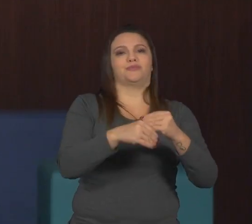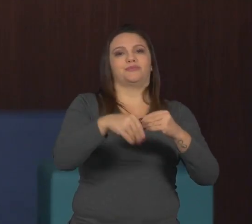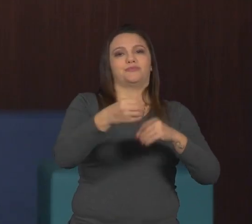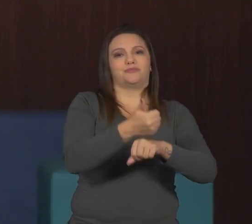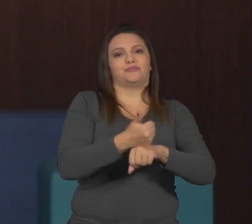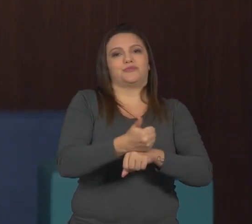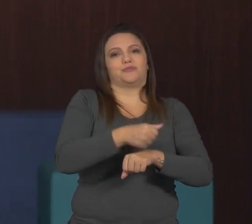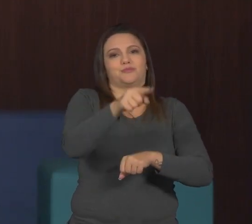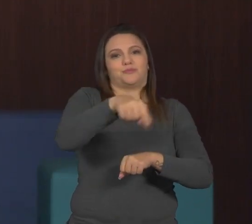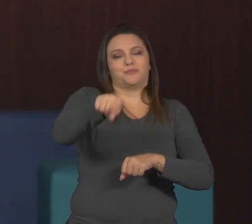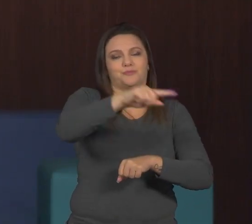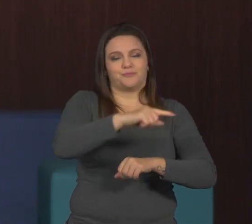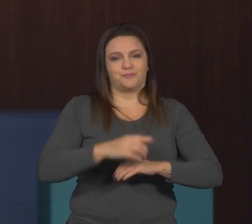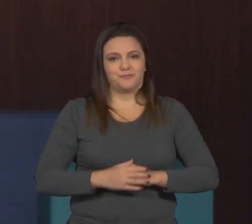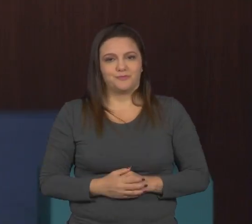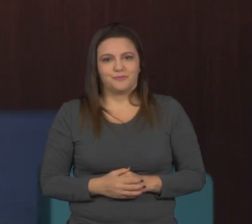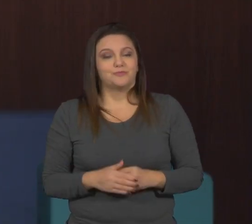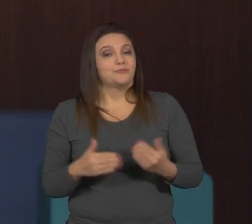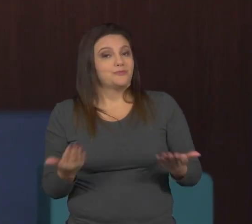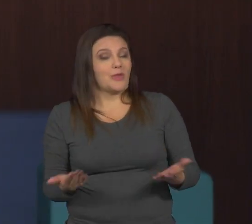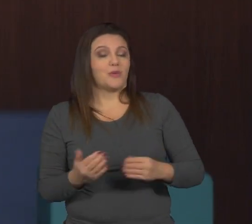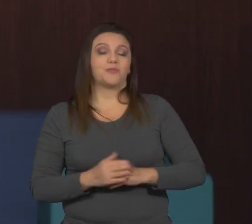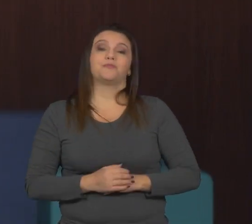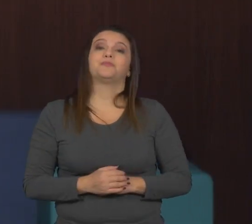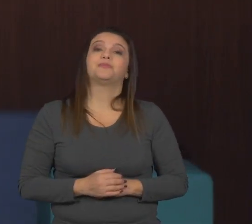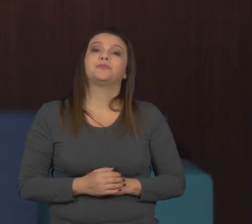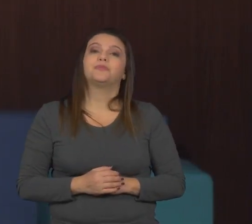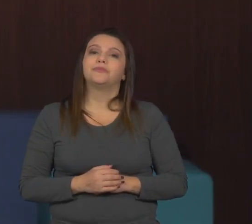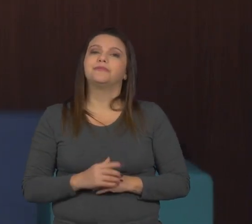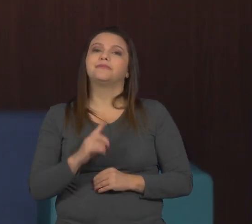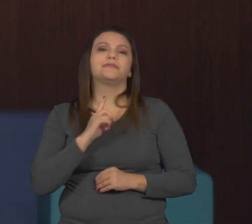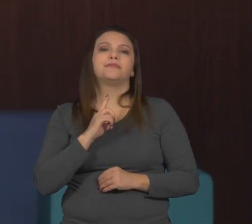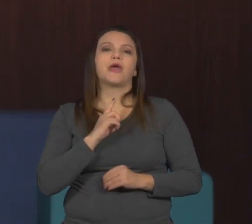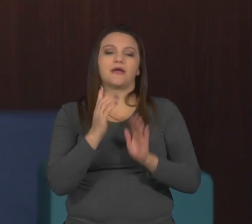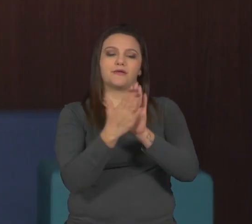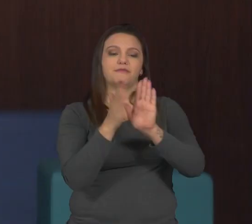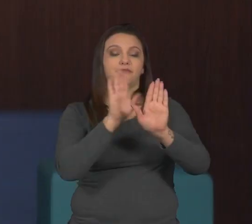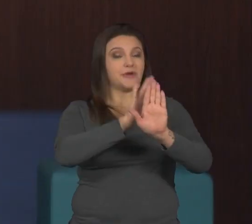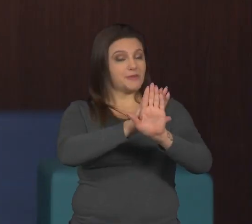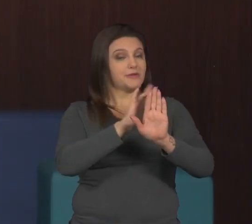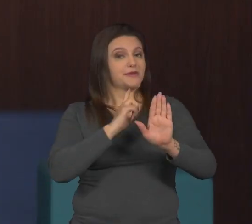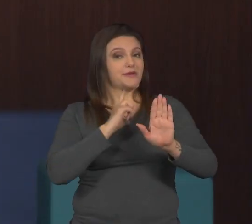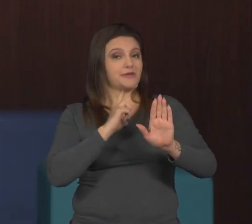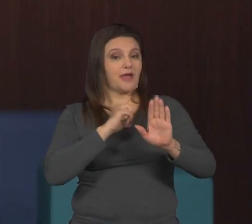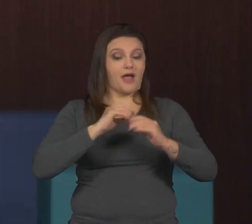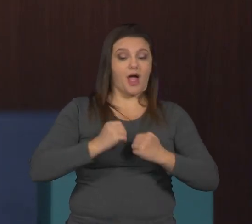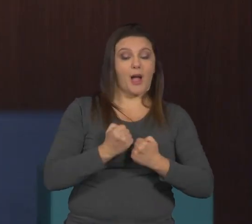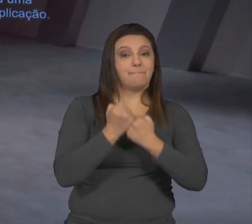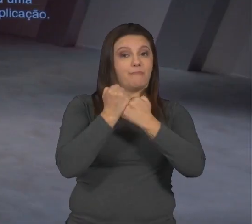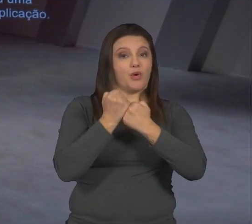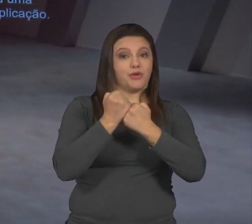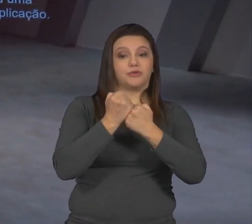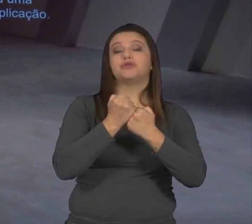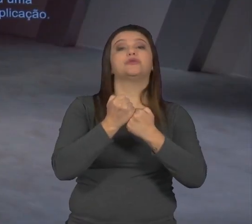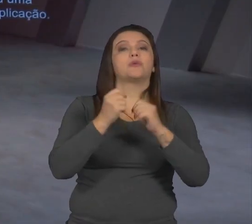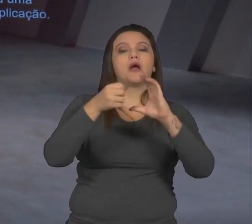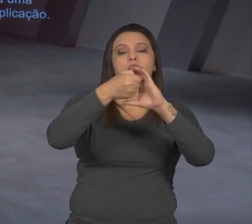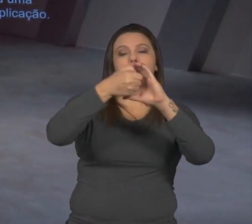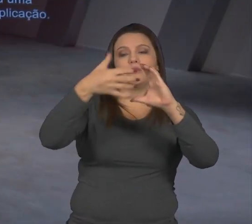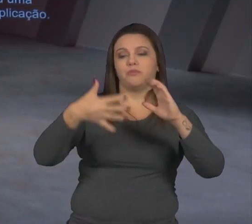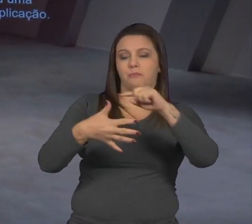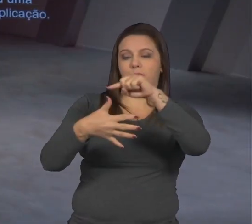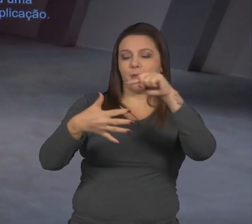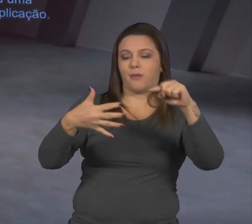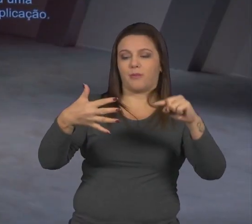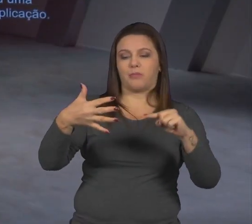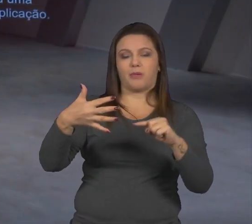Então, o framework de aplicação, ele fornece apoio às características genéricas que tendem a ser